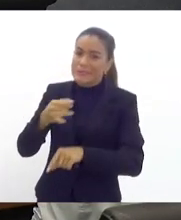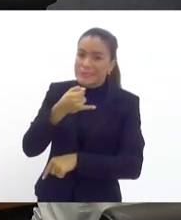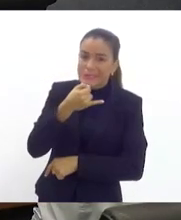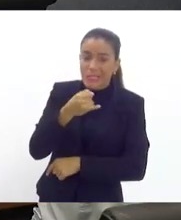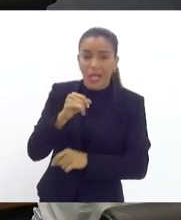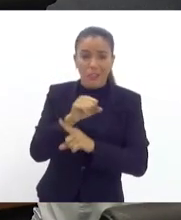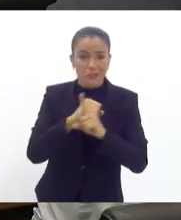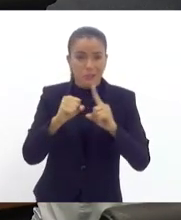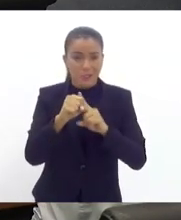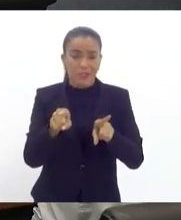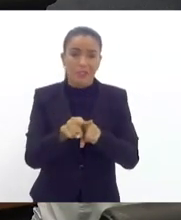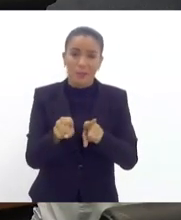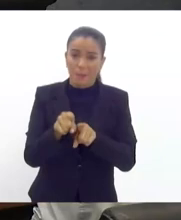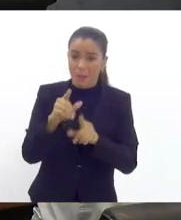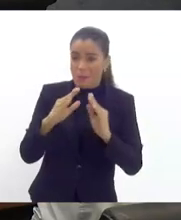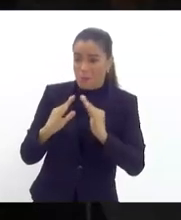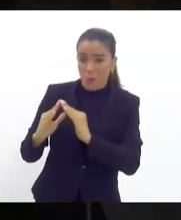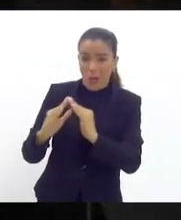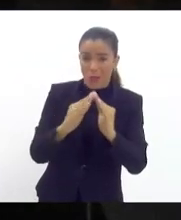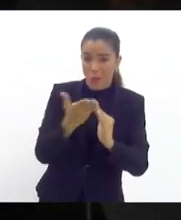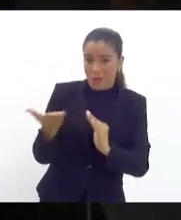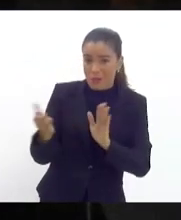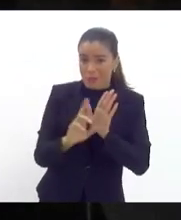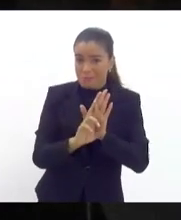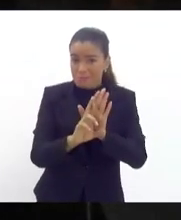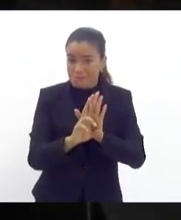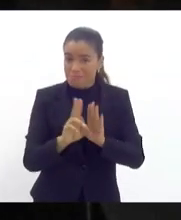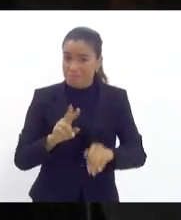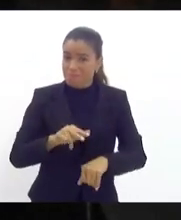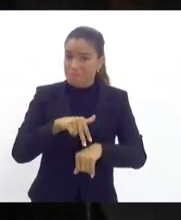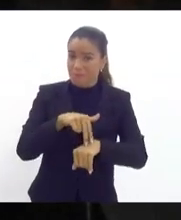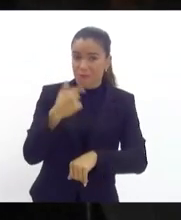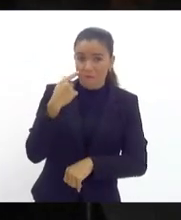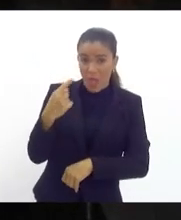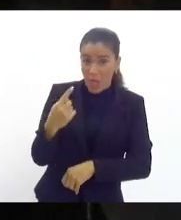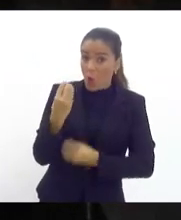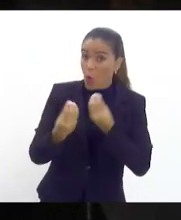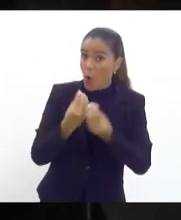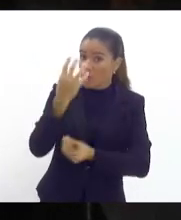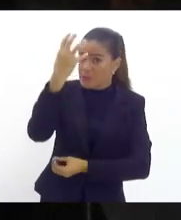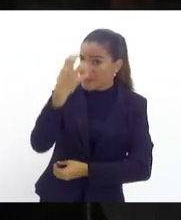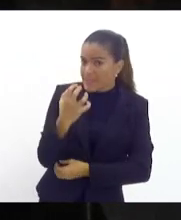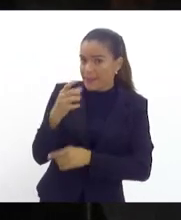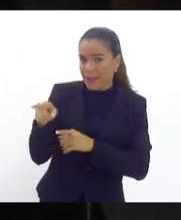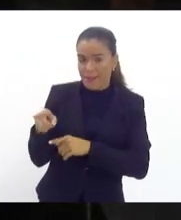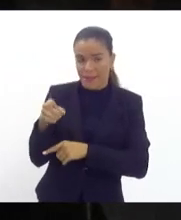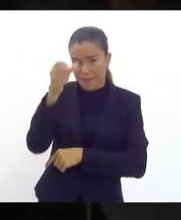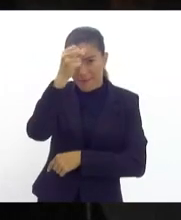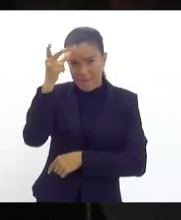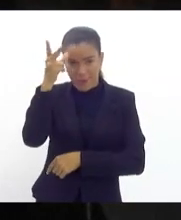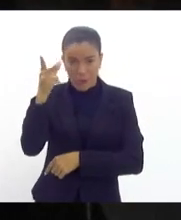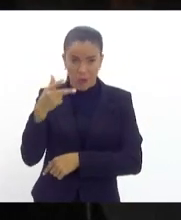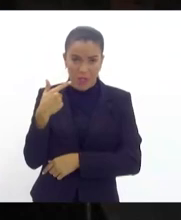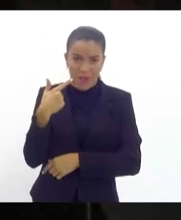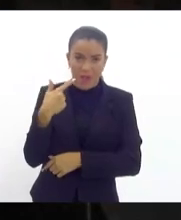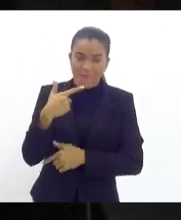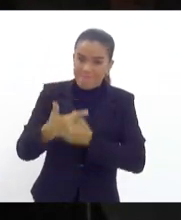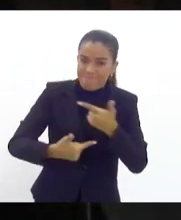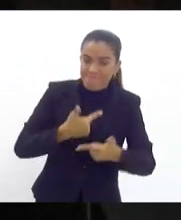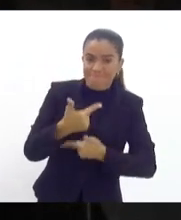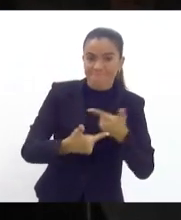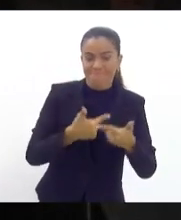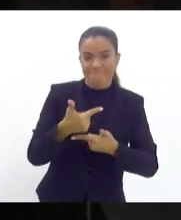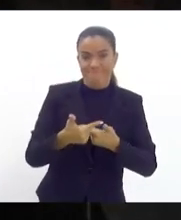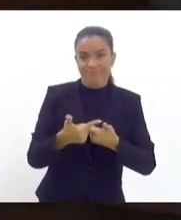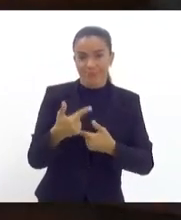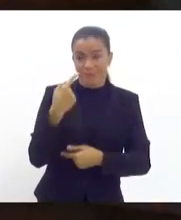a sociedade os moradores que aqui estão Vejam a seriedade com que a Prefeitura do Rio de Janeiro encara a ordem pública